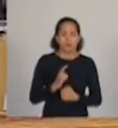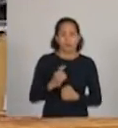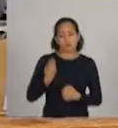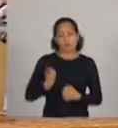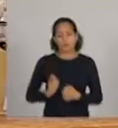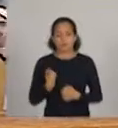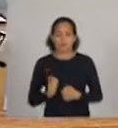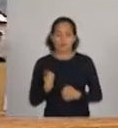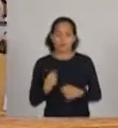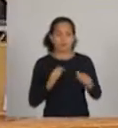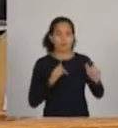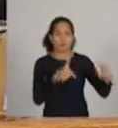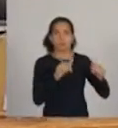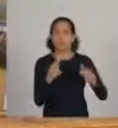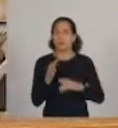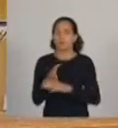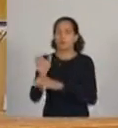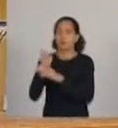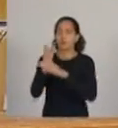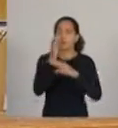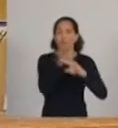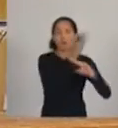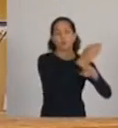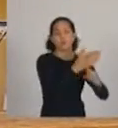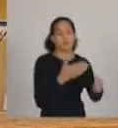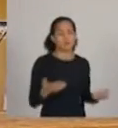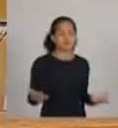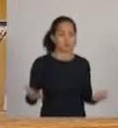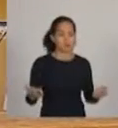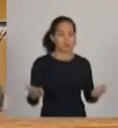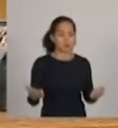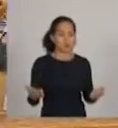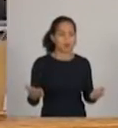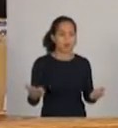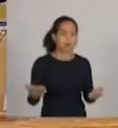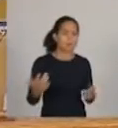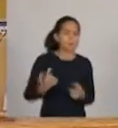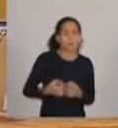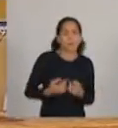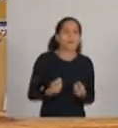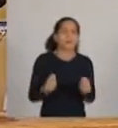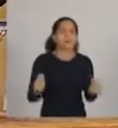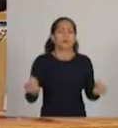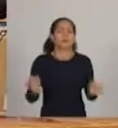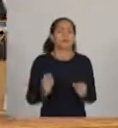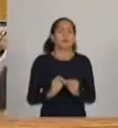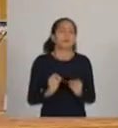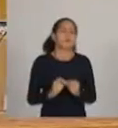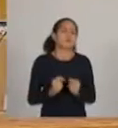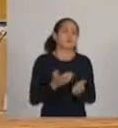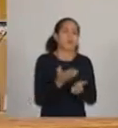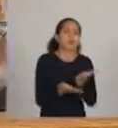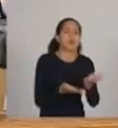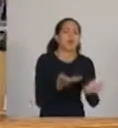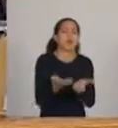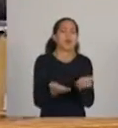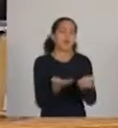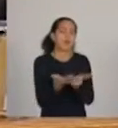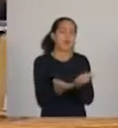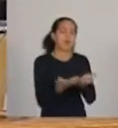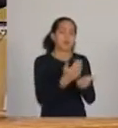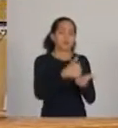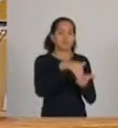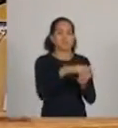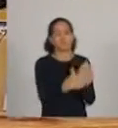de operações fantasiosas e homéricas para poder fazer o agrado do secretário, o secretário